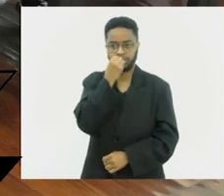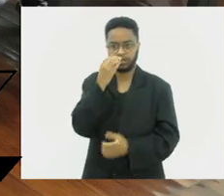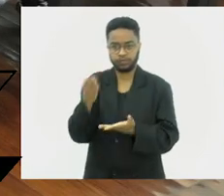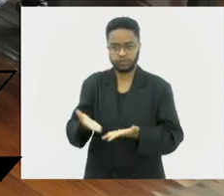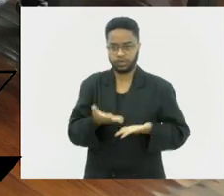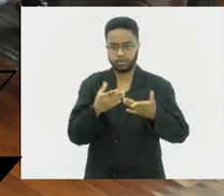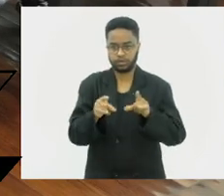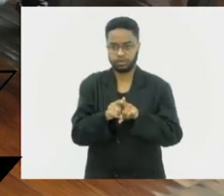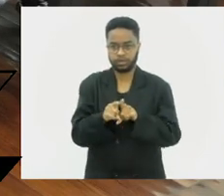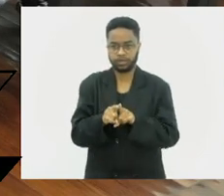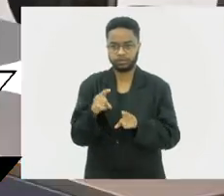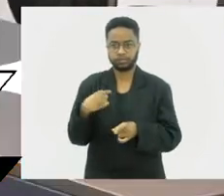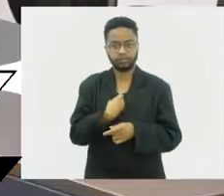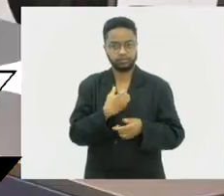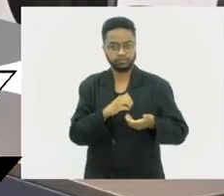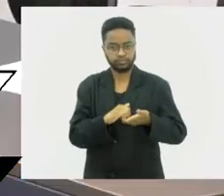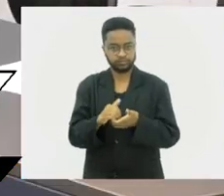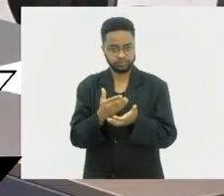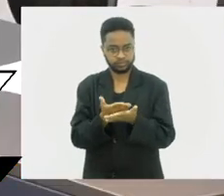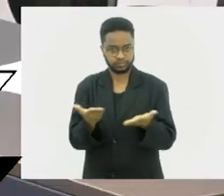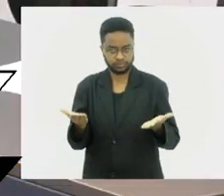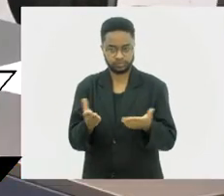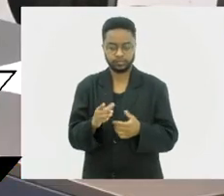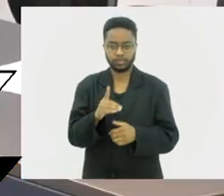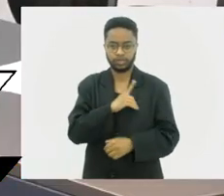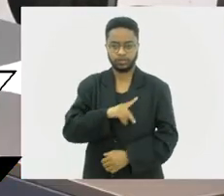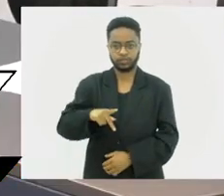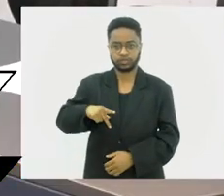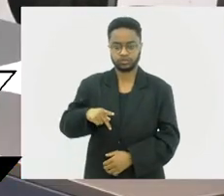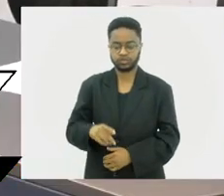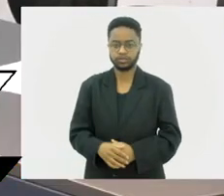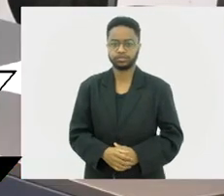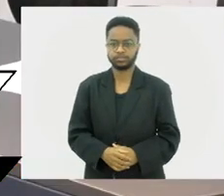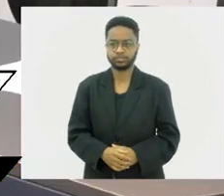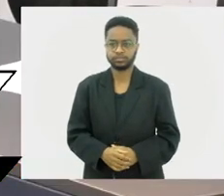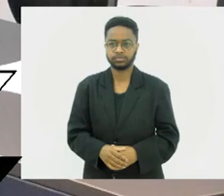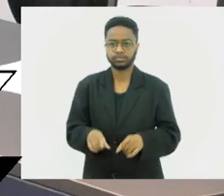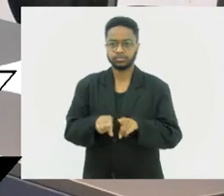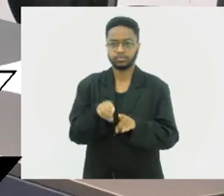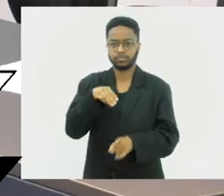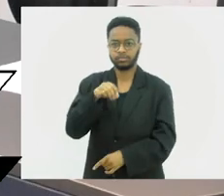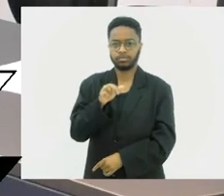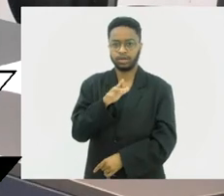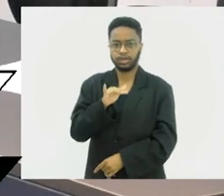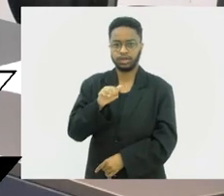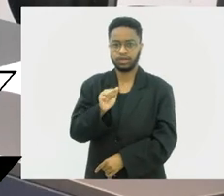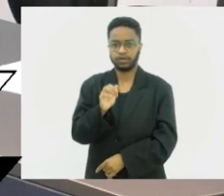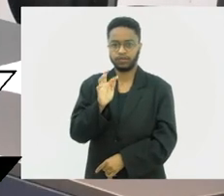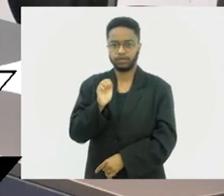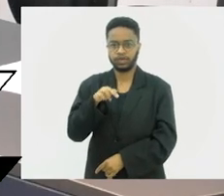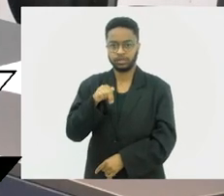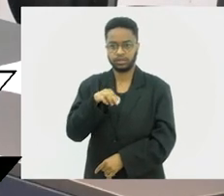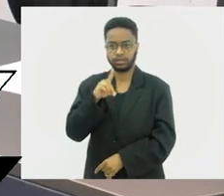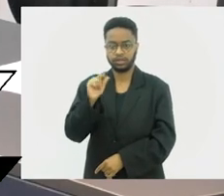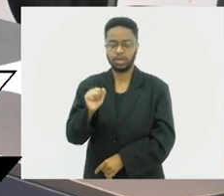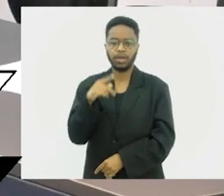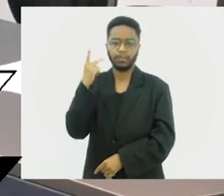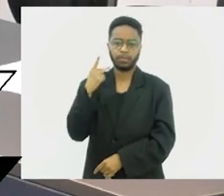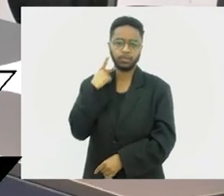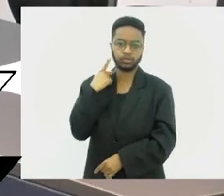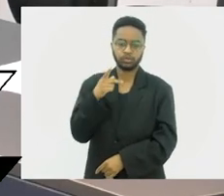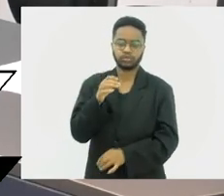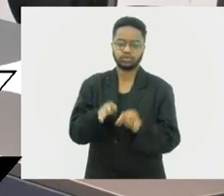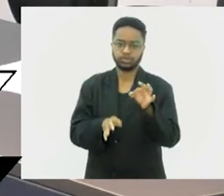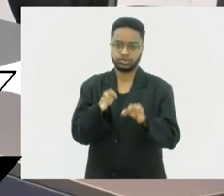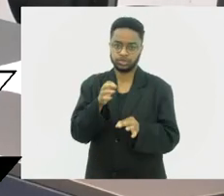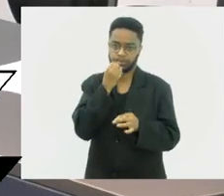bem-vinda. Nossa saudação à Defensoria. Doutora Maria Fernanda Dias Mergulhão, promotora de Justiça, seja muito bem-vinda,